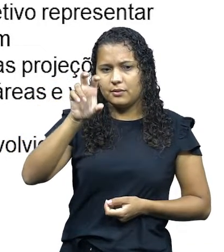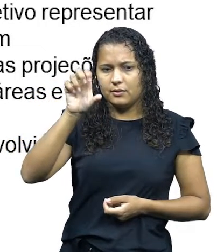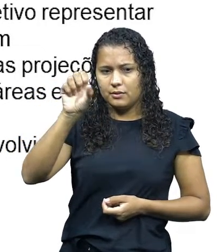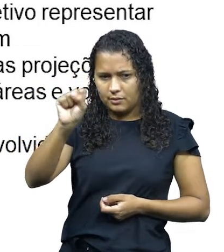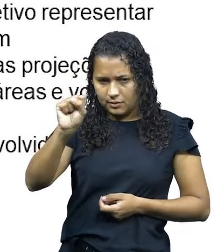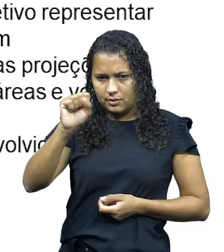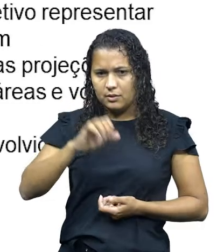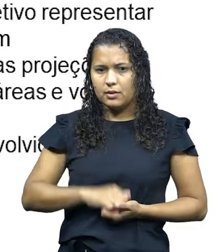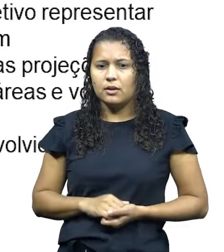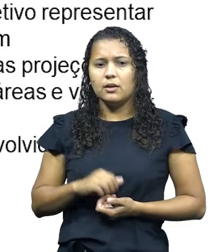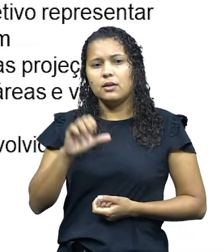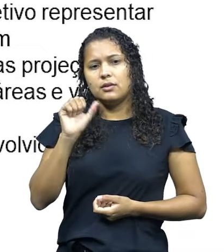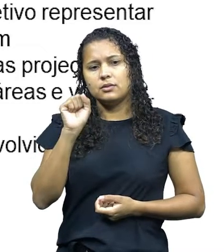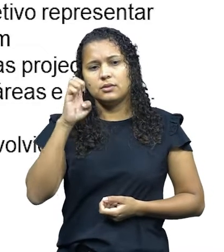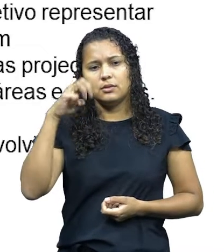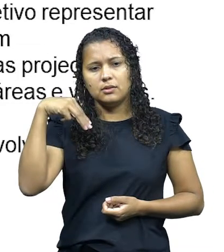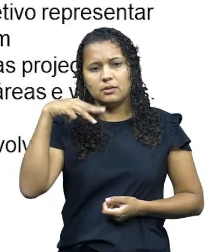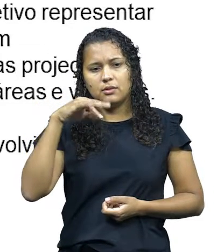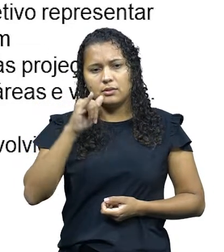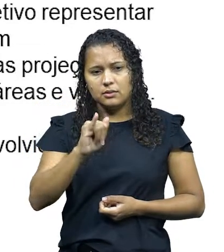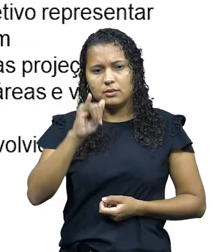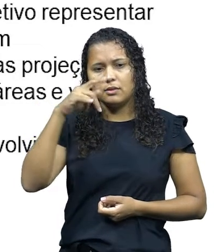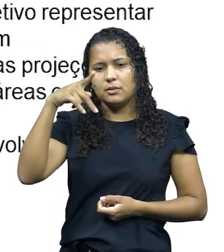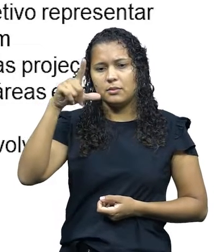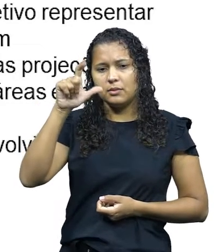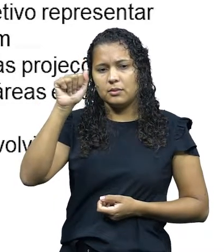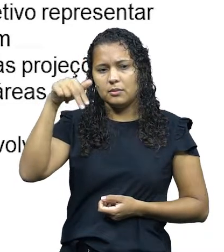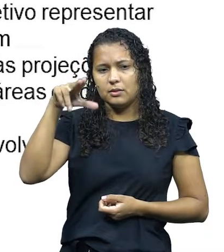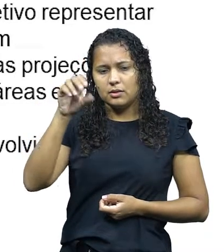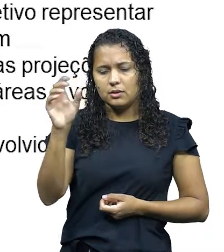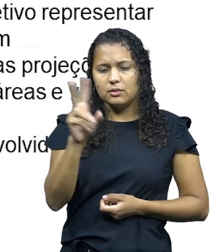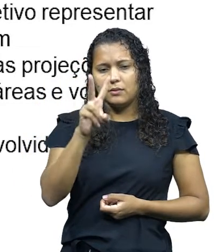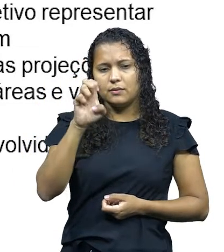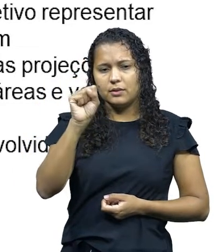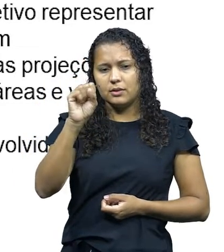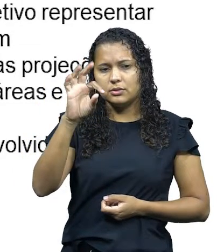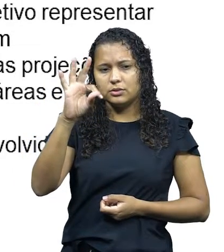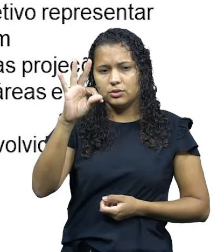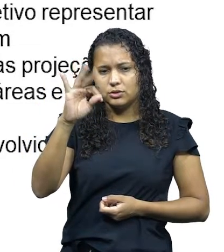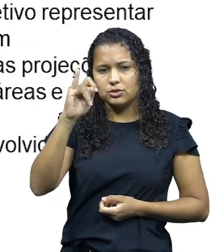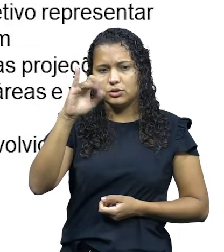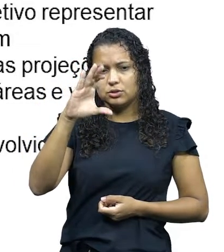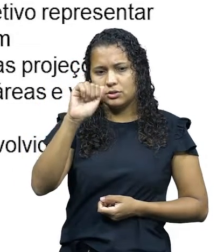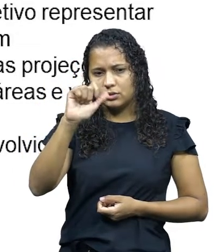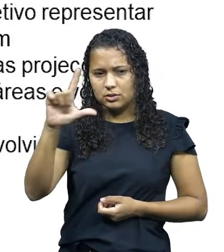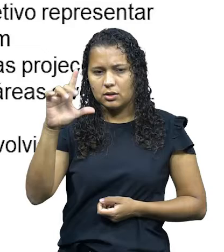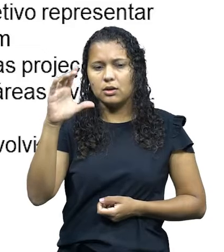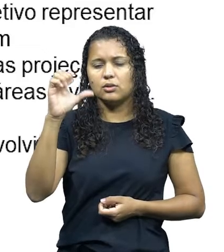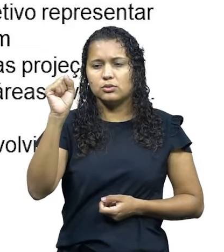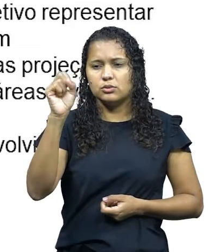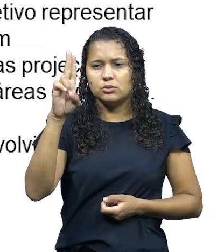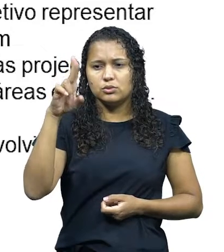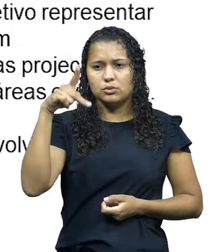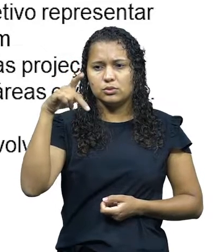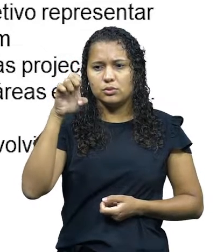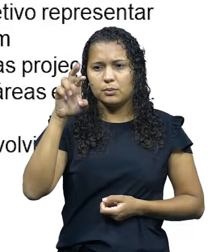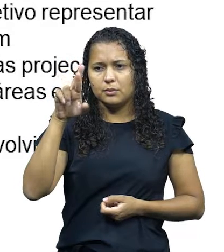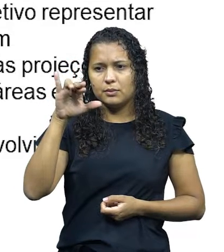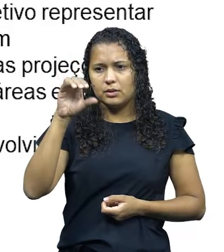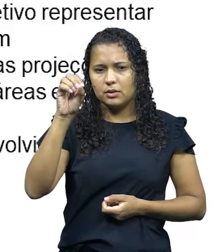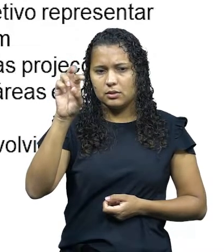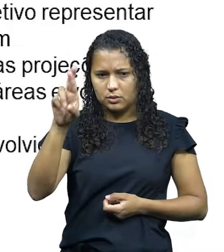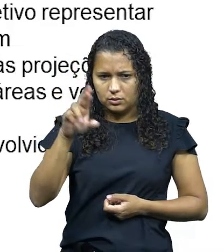significa semiplano vertical superior, e ele tem aqui o semiplano